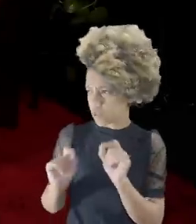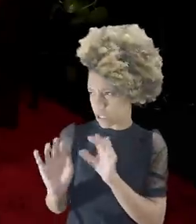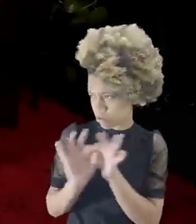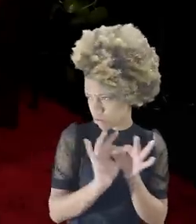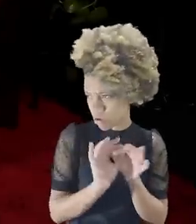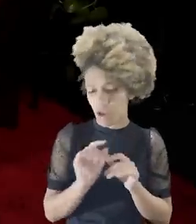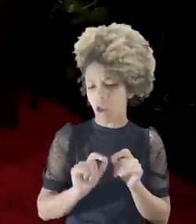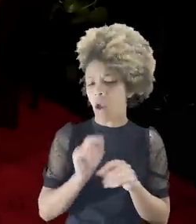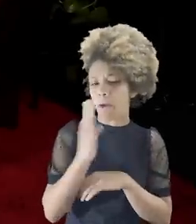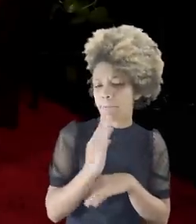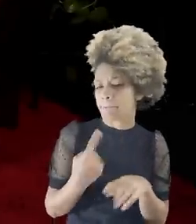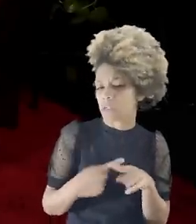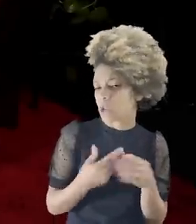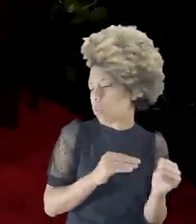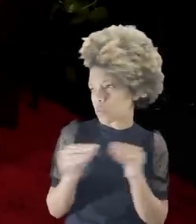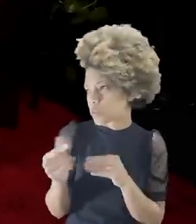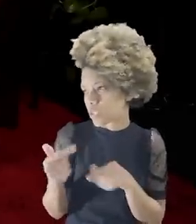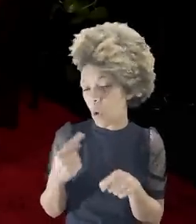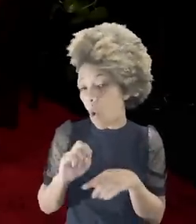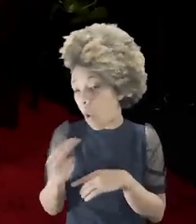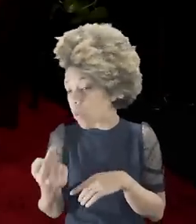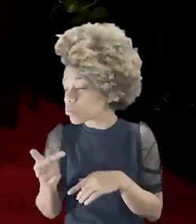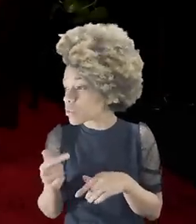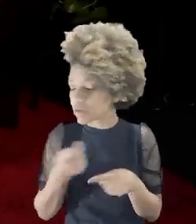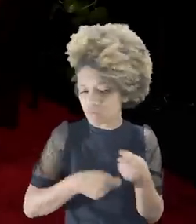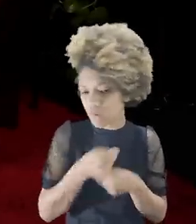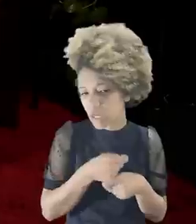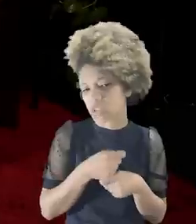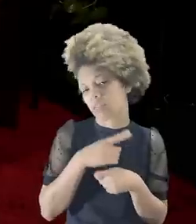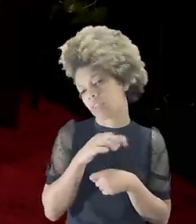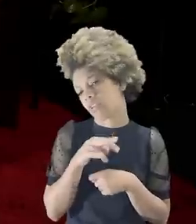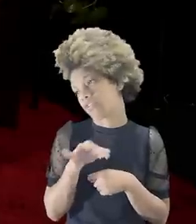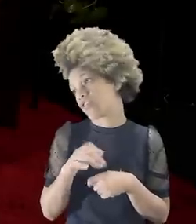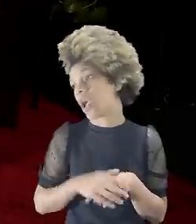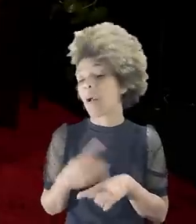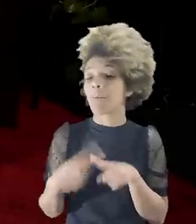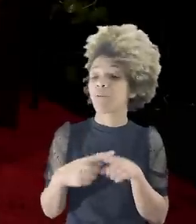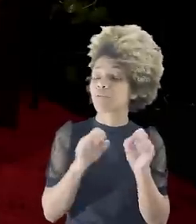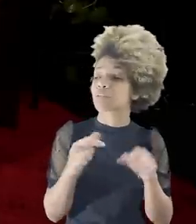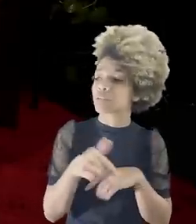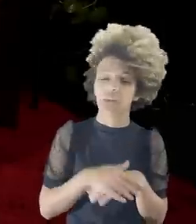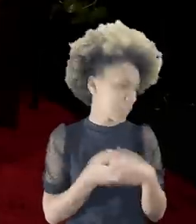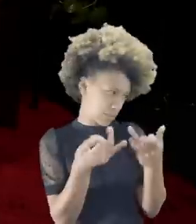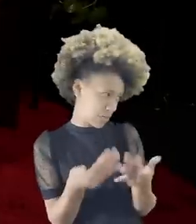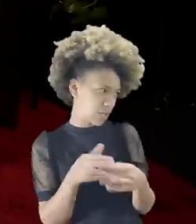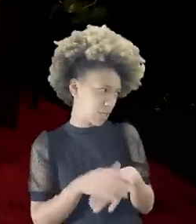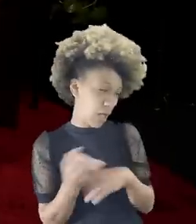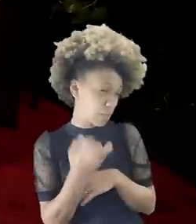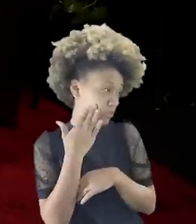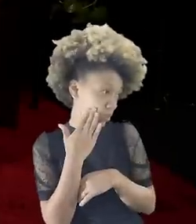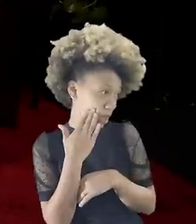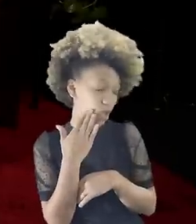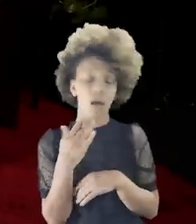sem saber se o Brasil não manda mais jogador por causa de como é feito o sistema aqui conta um pouquinho